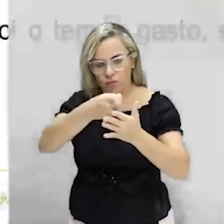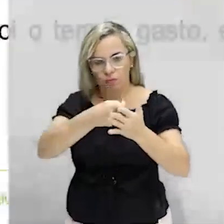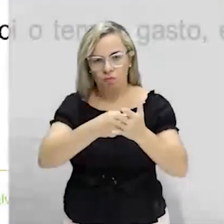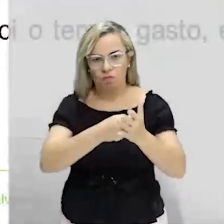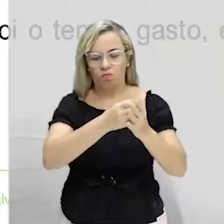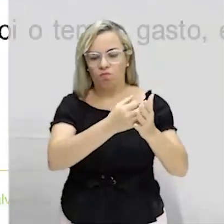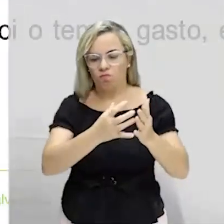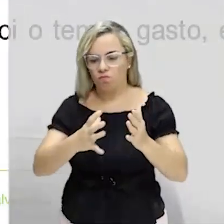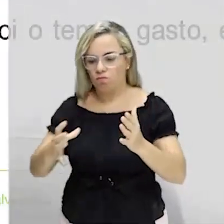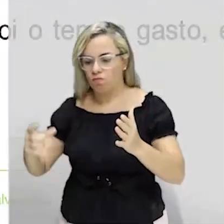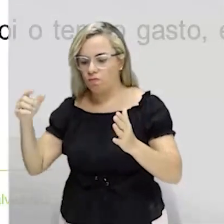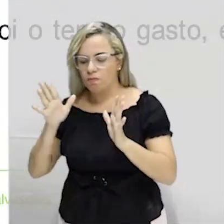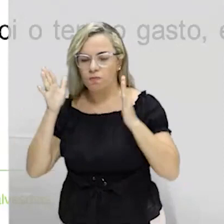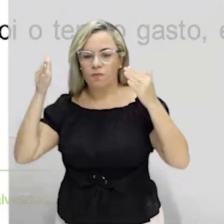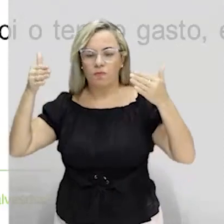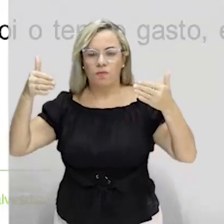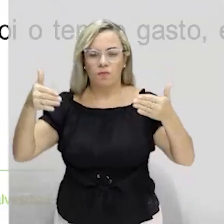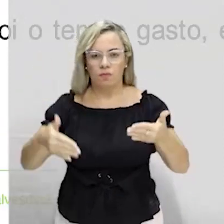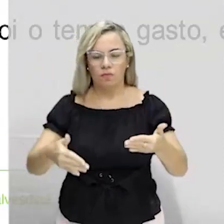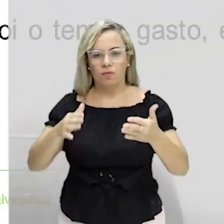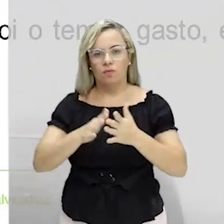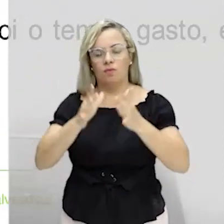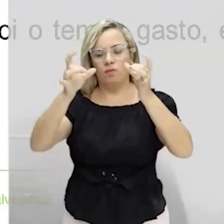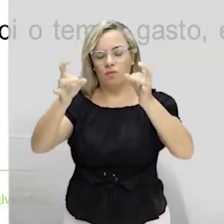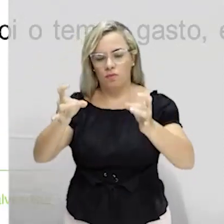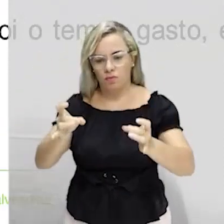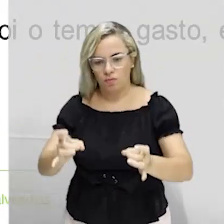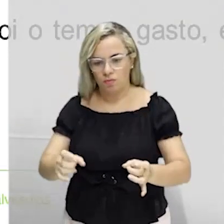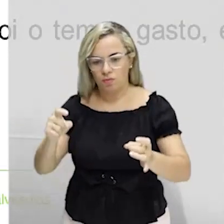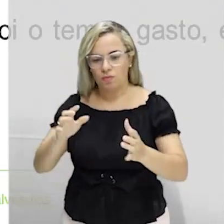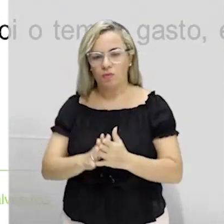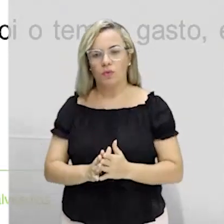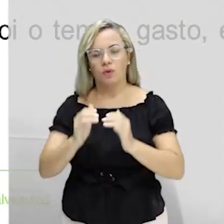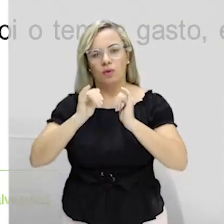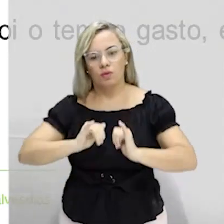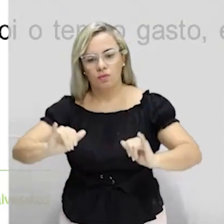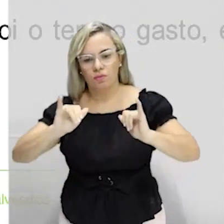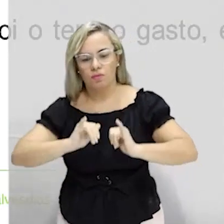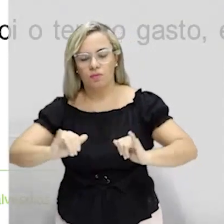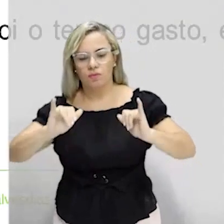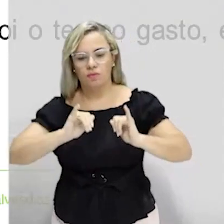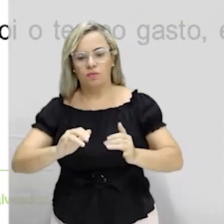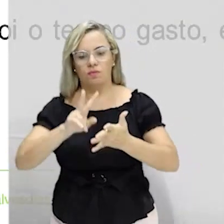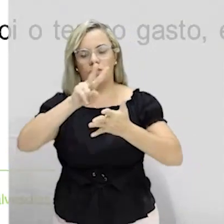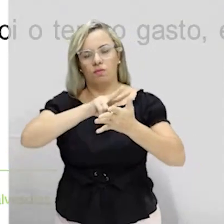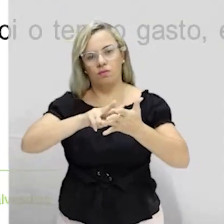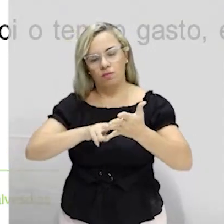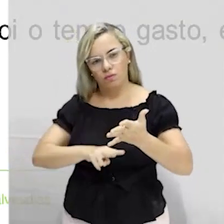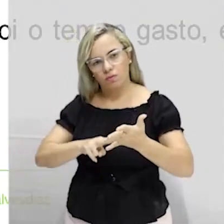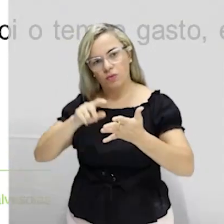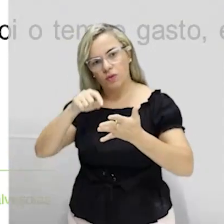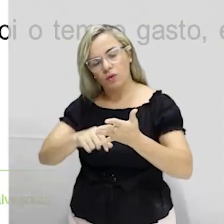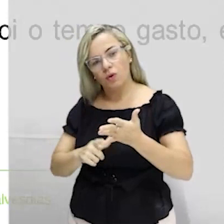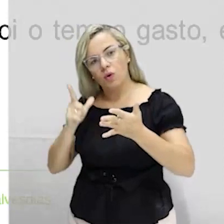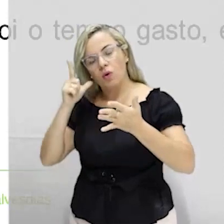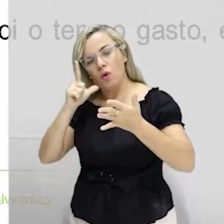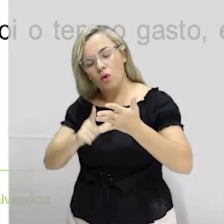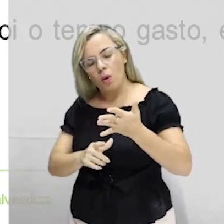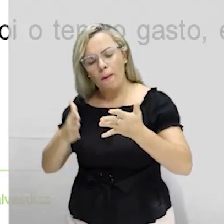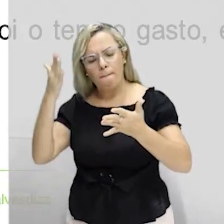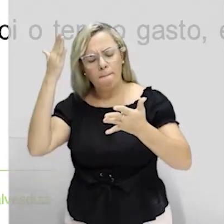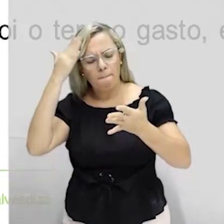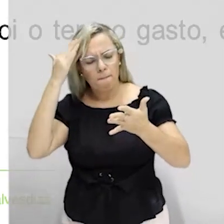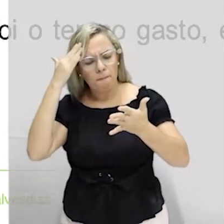a gente precisa estar atento nos detalhes que o enunciado traz para nós, garantir que compreendemos o que está sendo